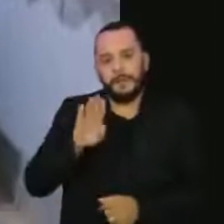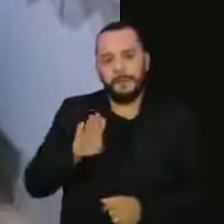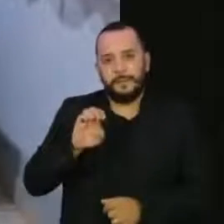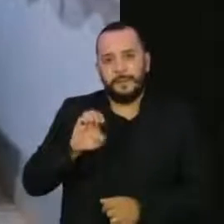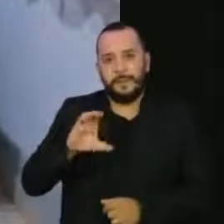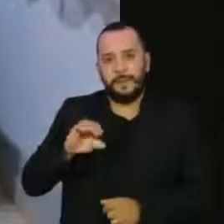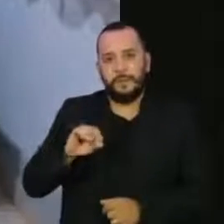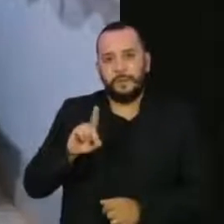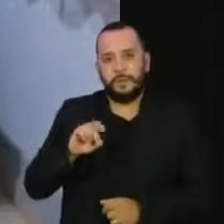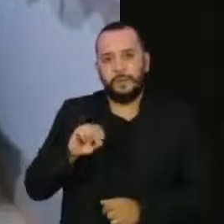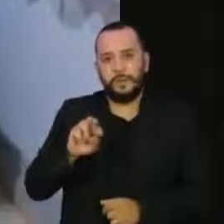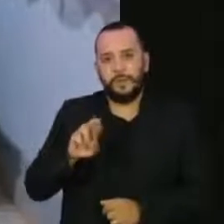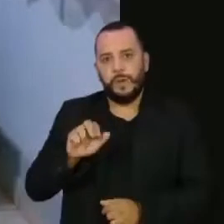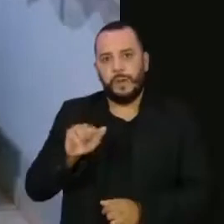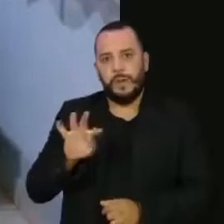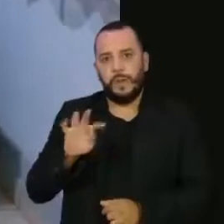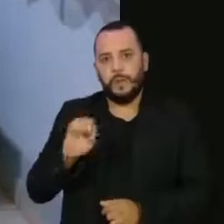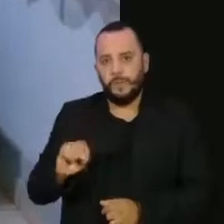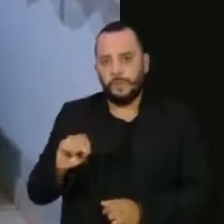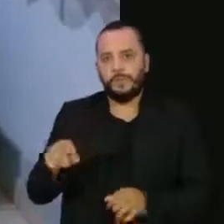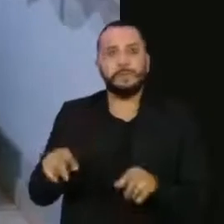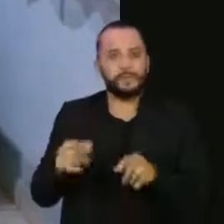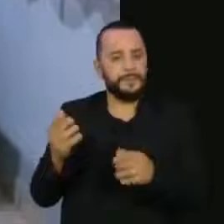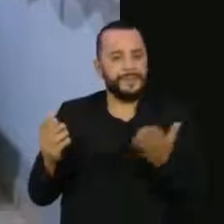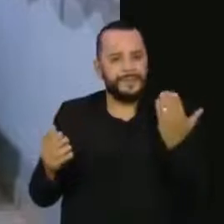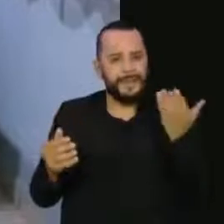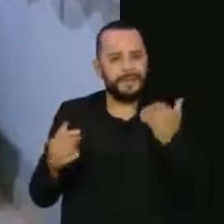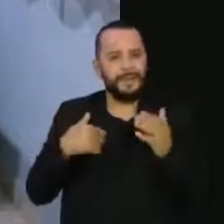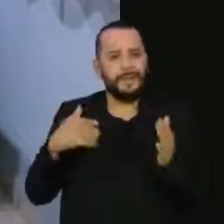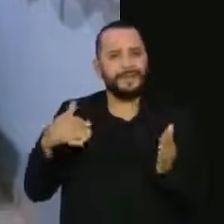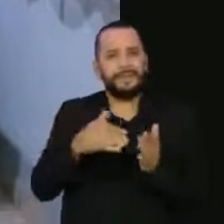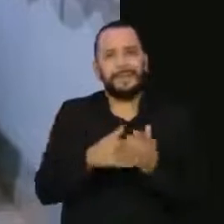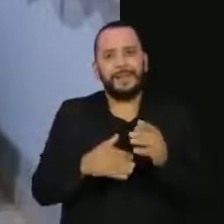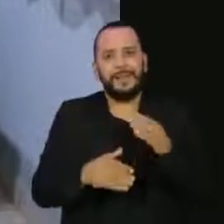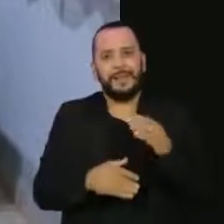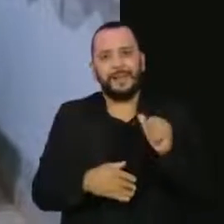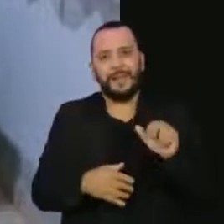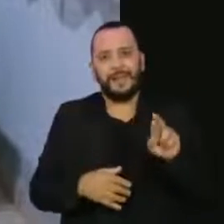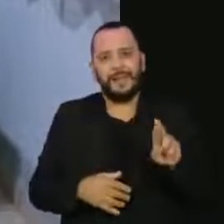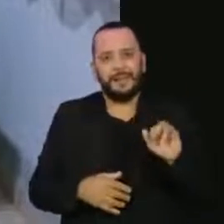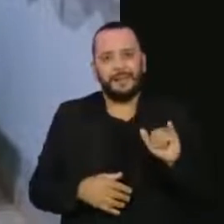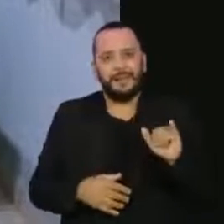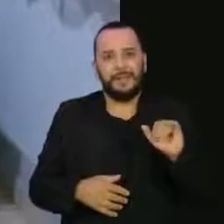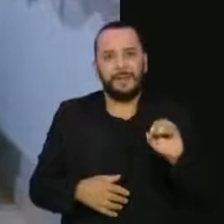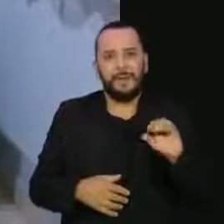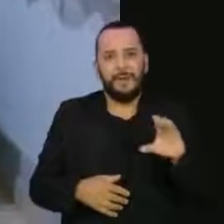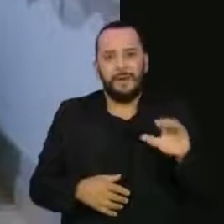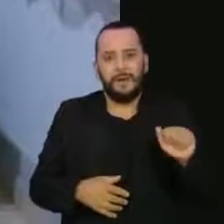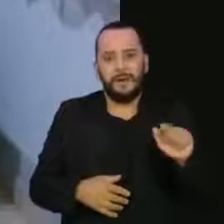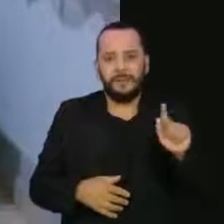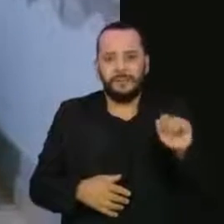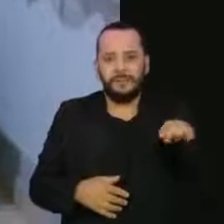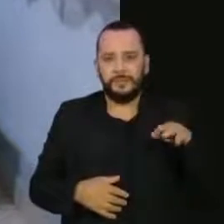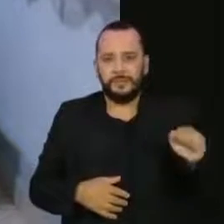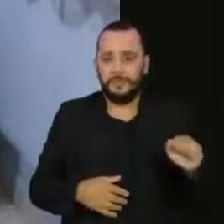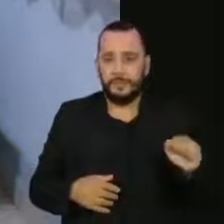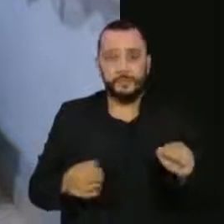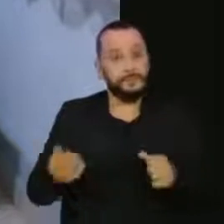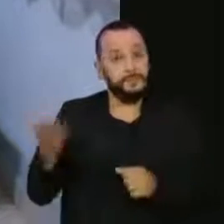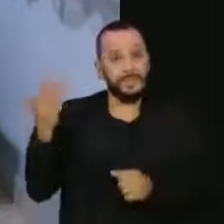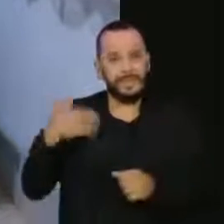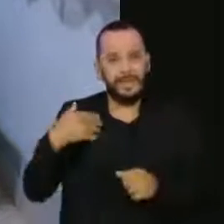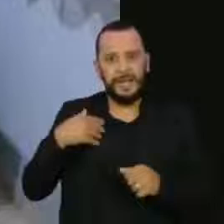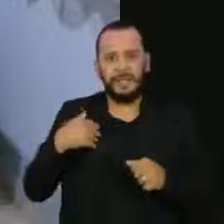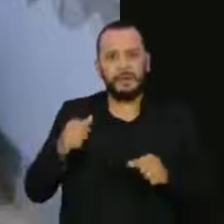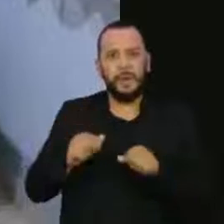eu comecei, era do Semente, foi até o Carioca da Gema, foi lá, e a Lapa enche, esvazia, e daqui a pouco